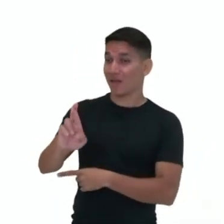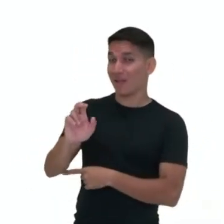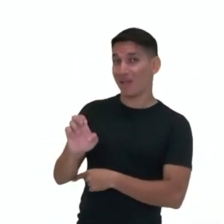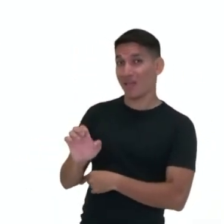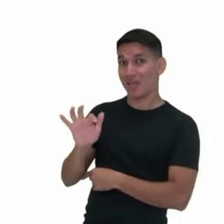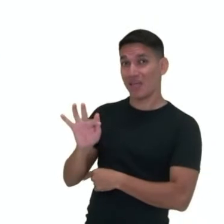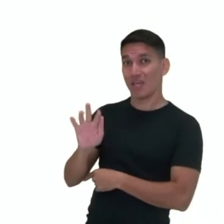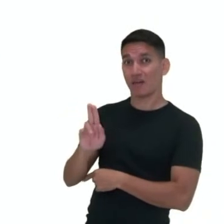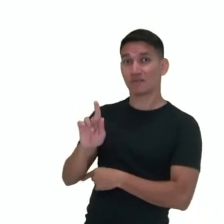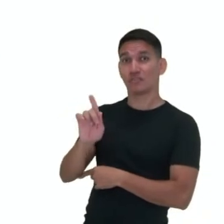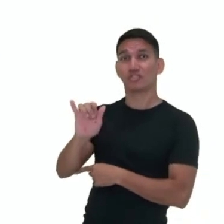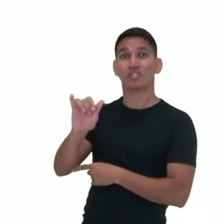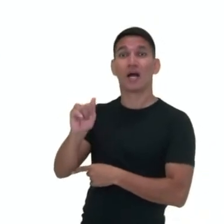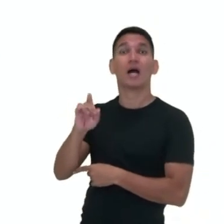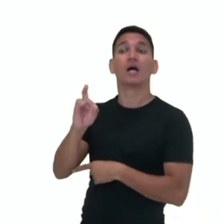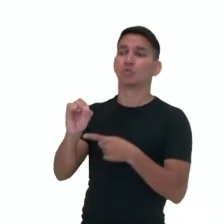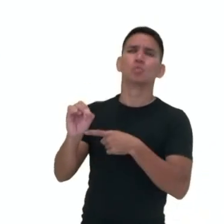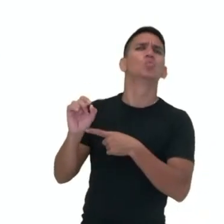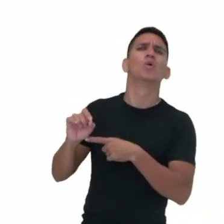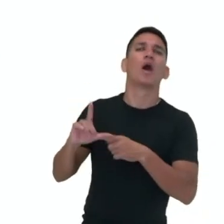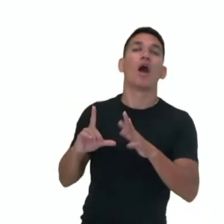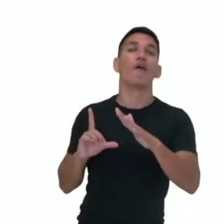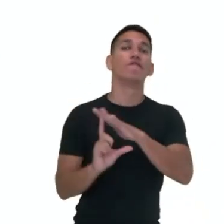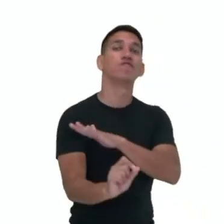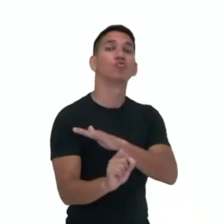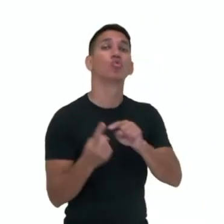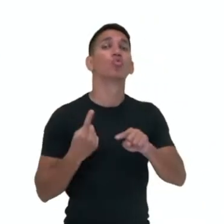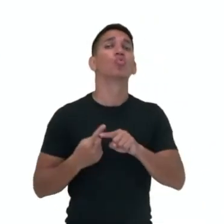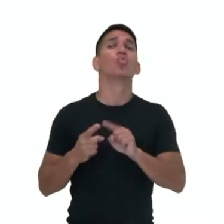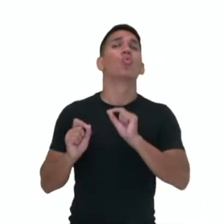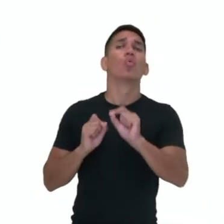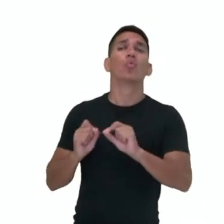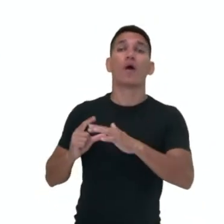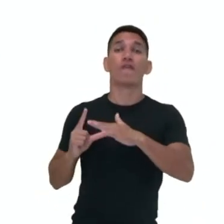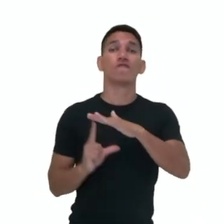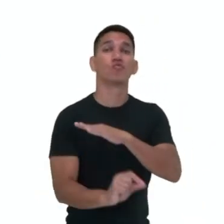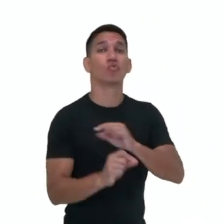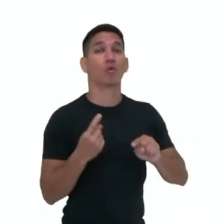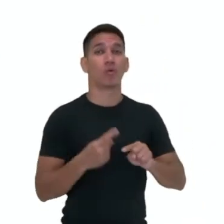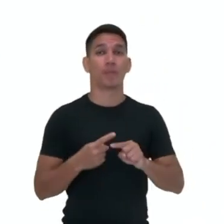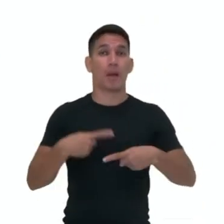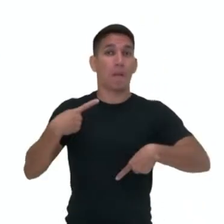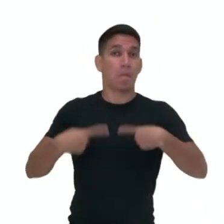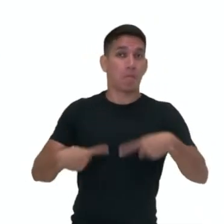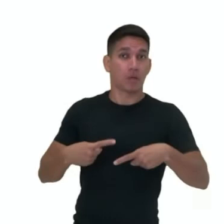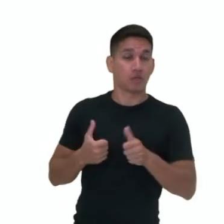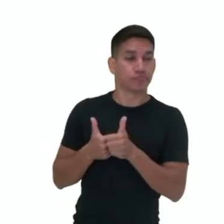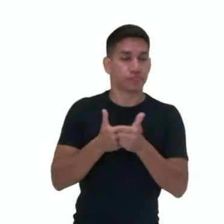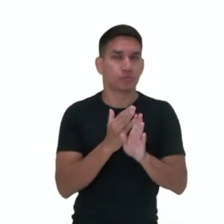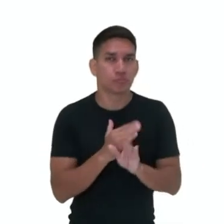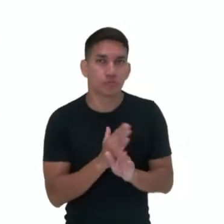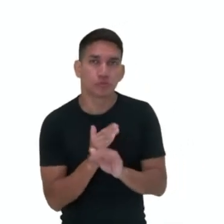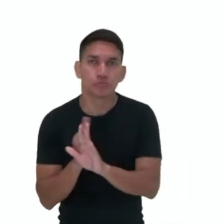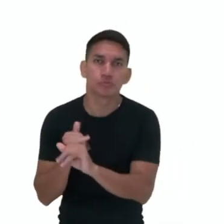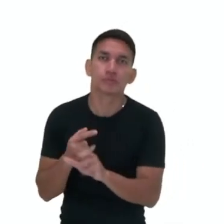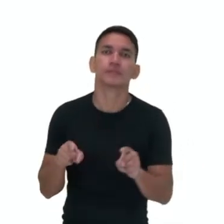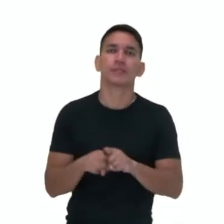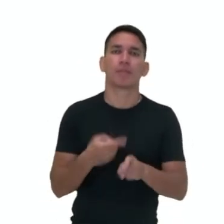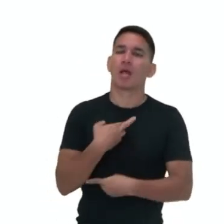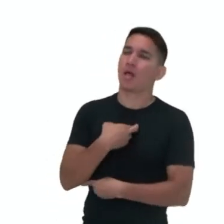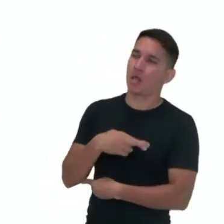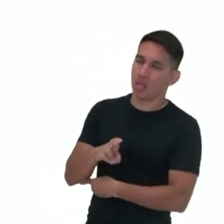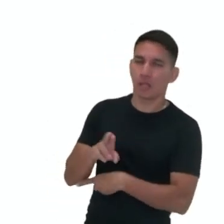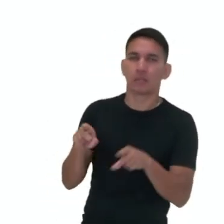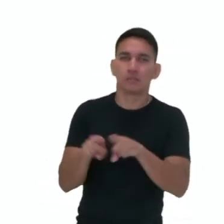ele está fugindo. Refugindo do quê? Fugindo de uma perseguição política, uma perseguição religiosa, uma